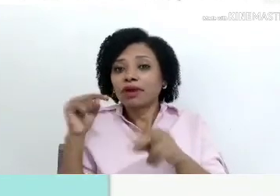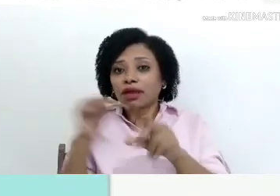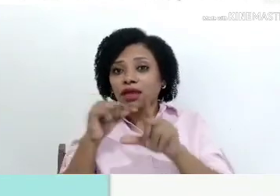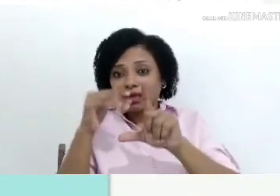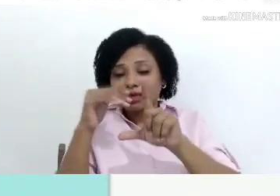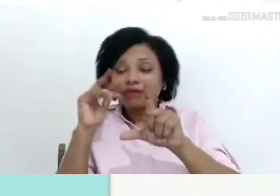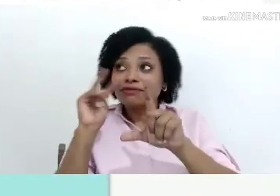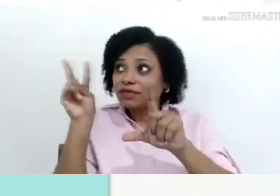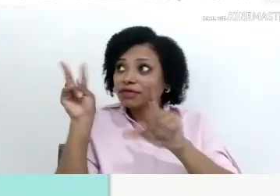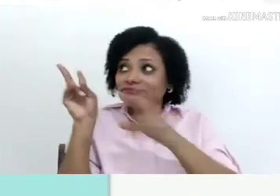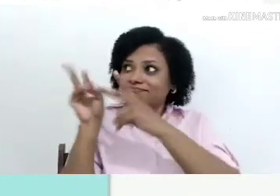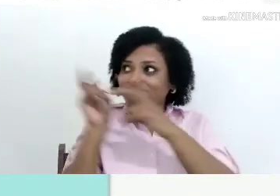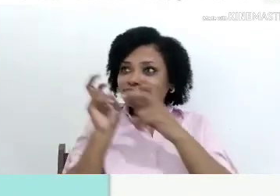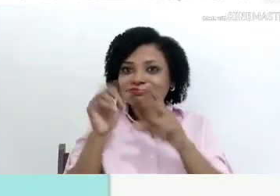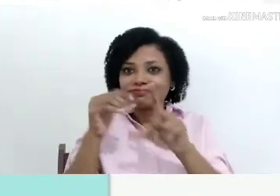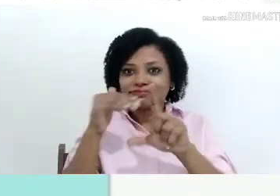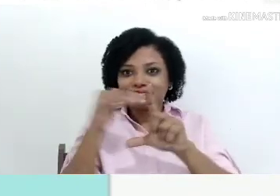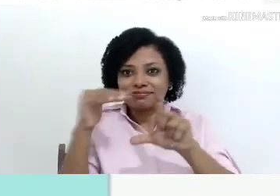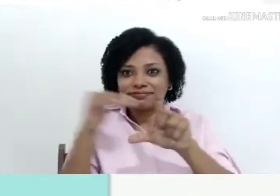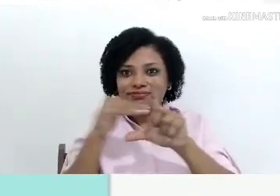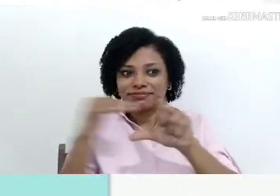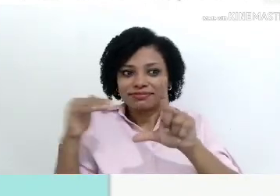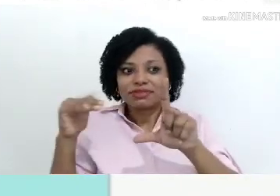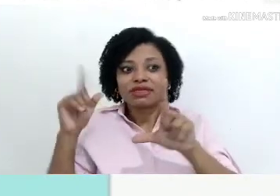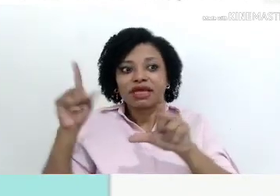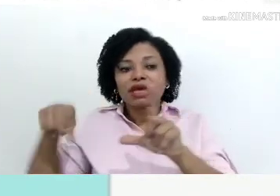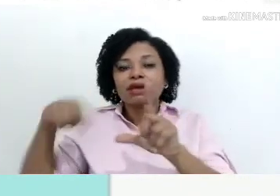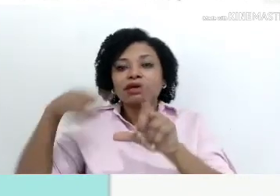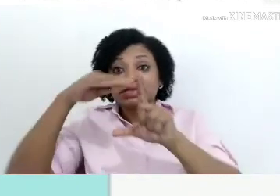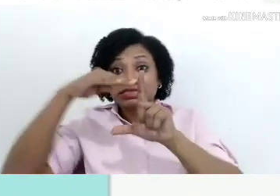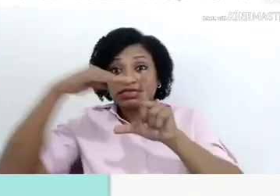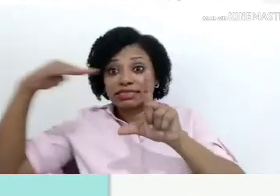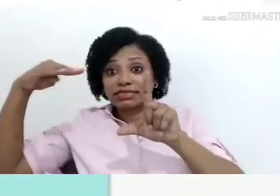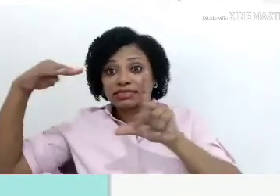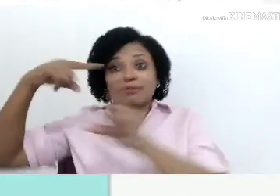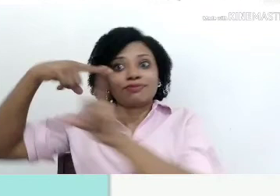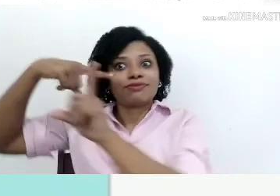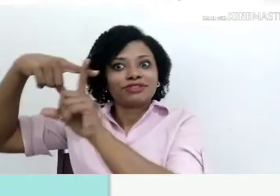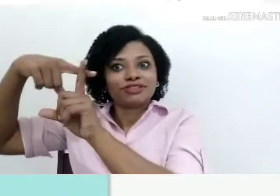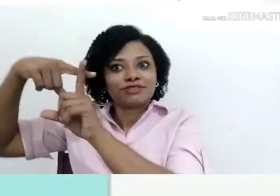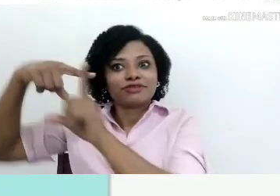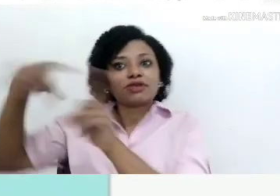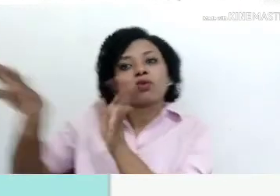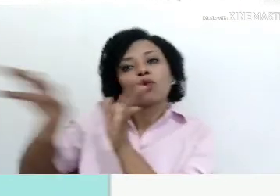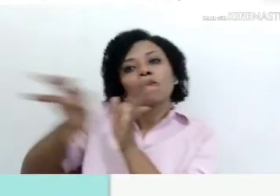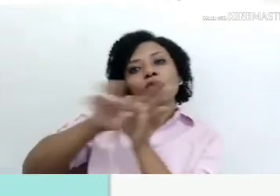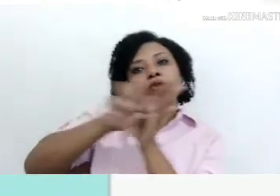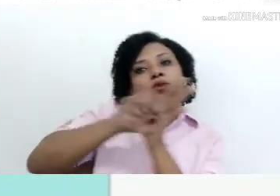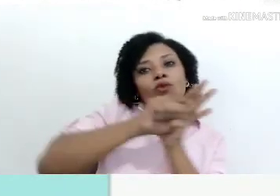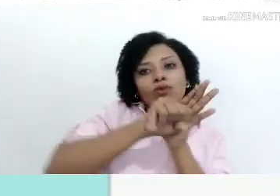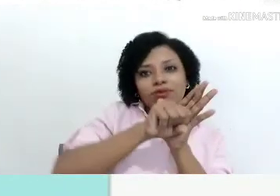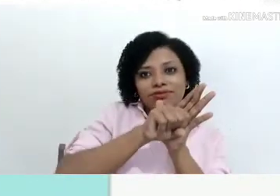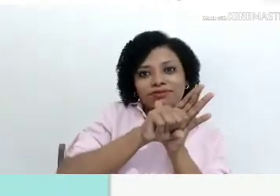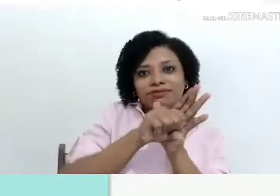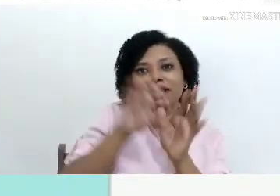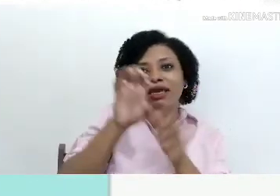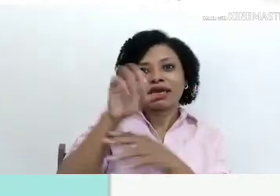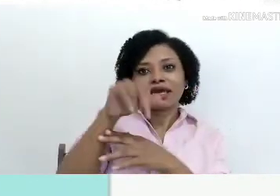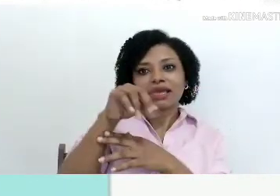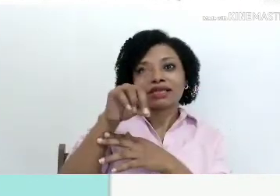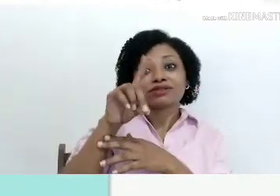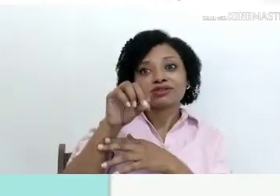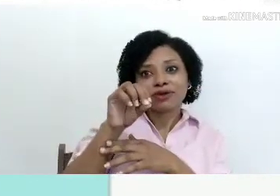né, é positivo, né? Então, absorveu energia, tanto que a seta é para cima.